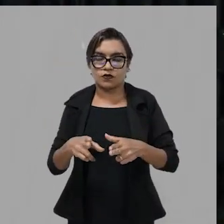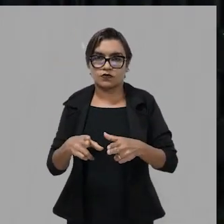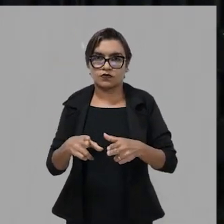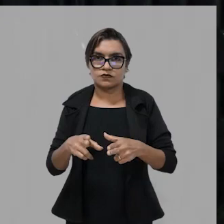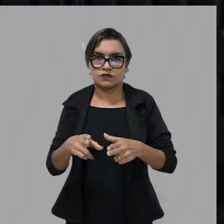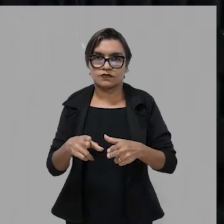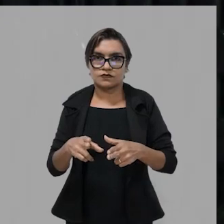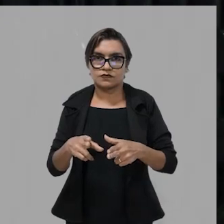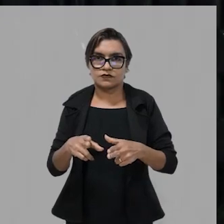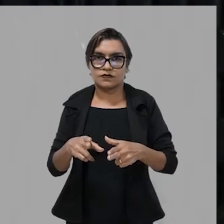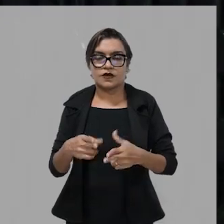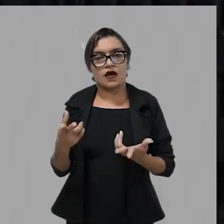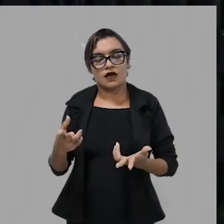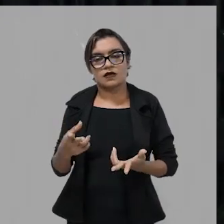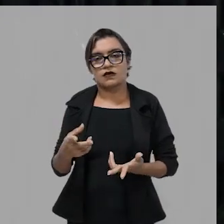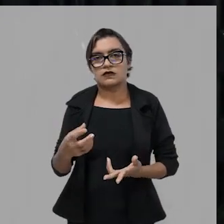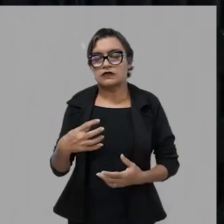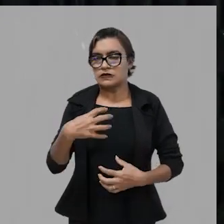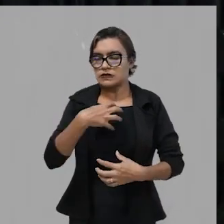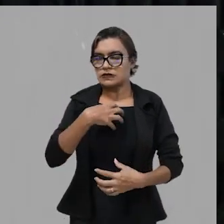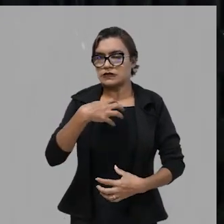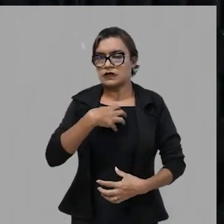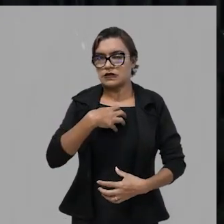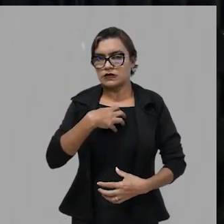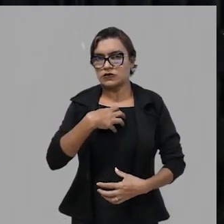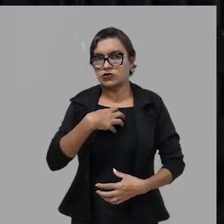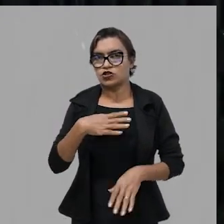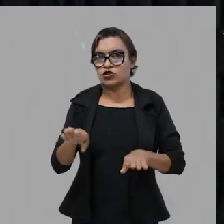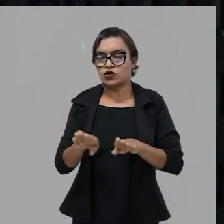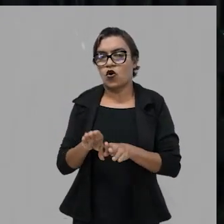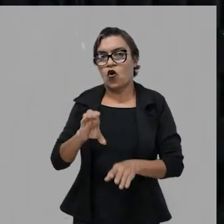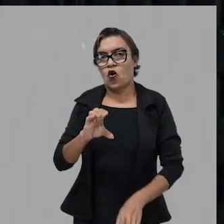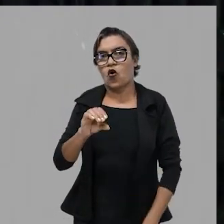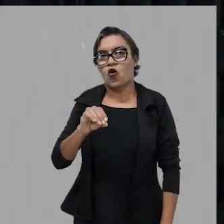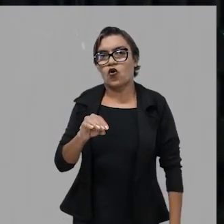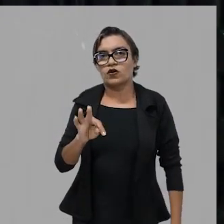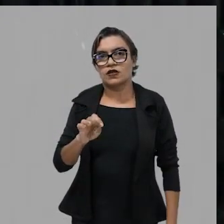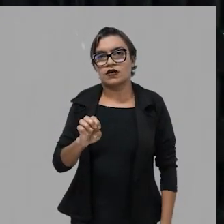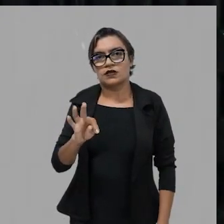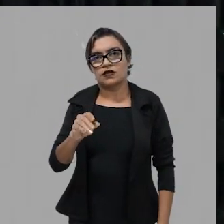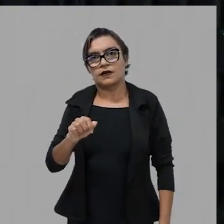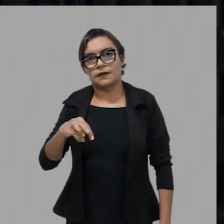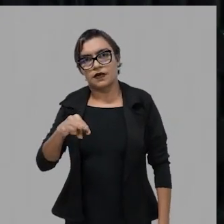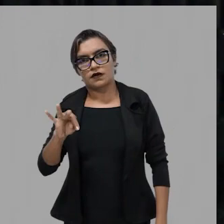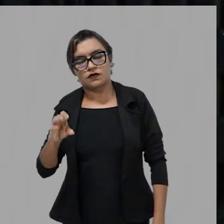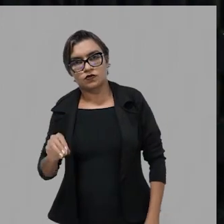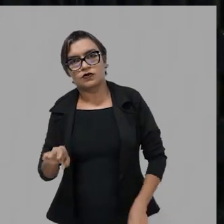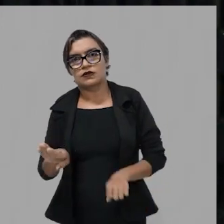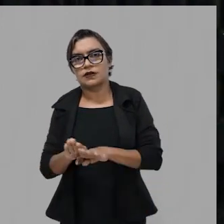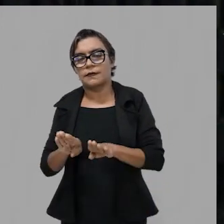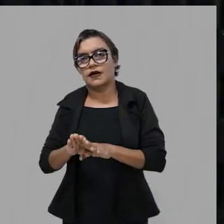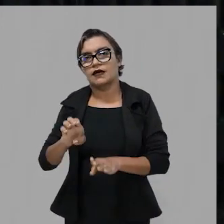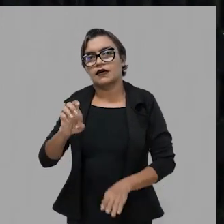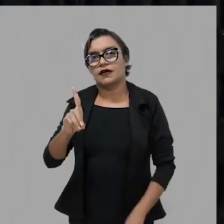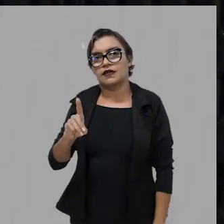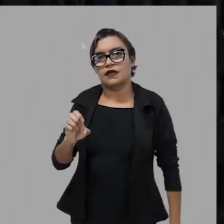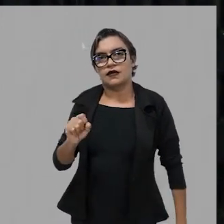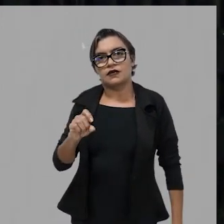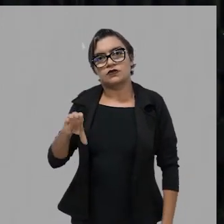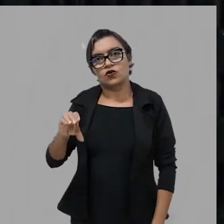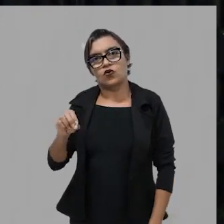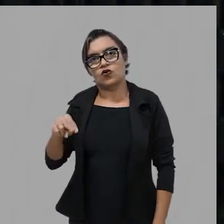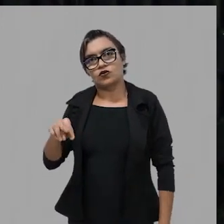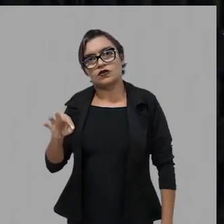e descontentamento, né? O poeta usa esse recurso de aproximação de coisas que parecem distantes para explicar um